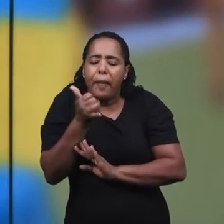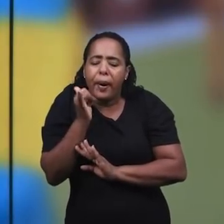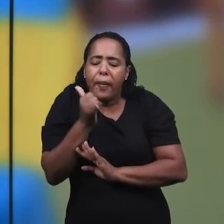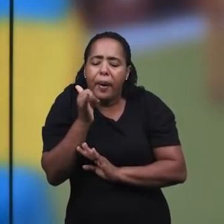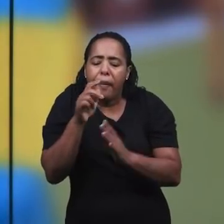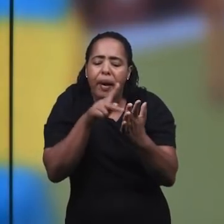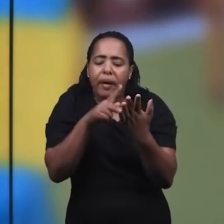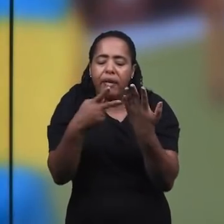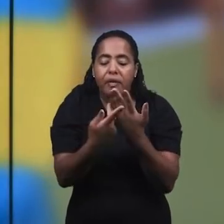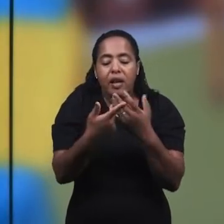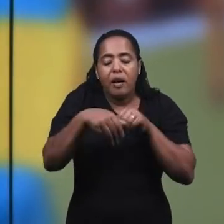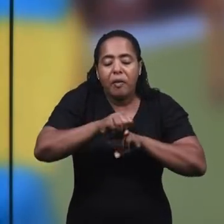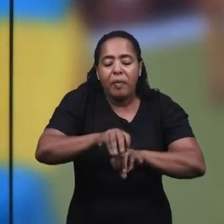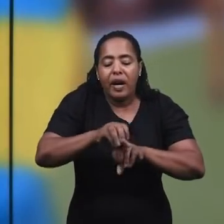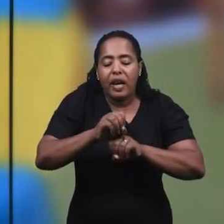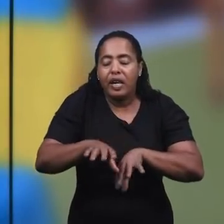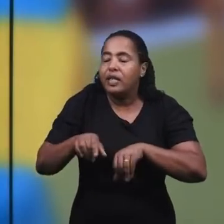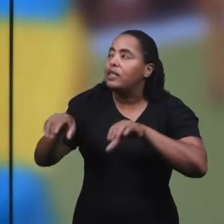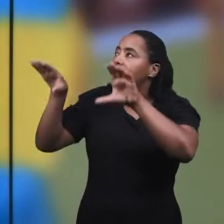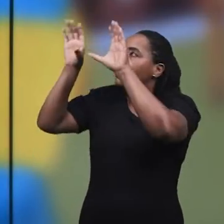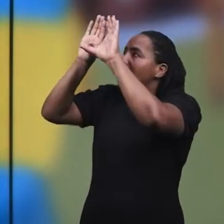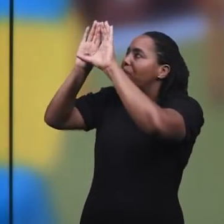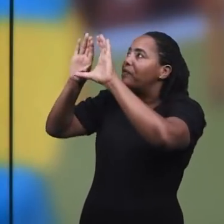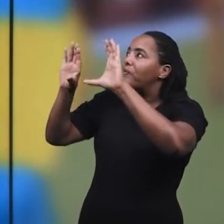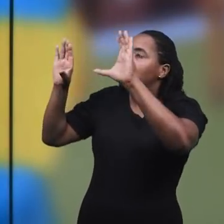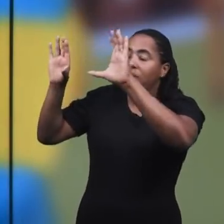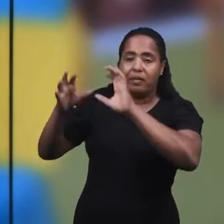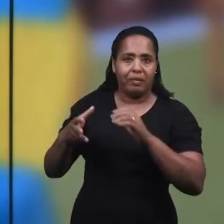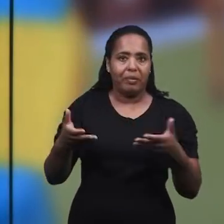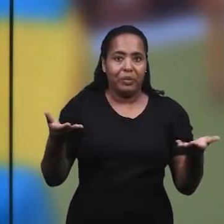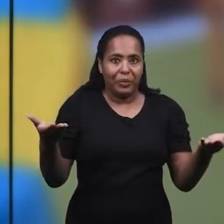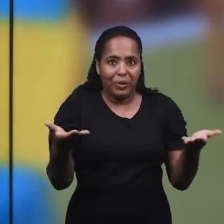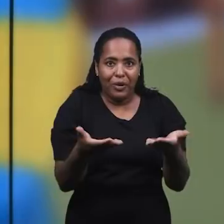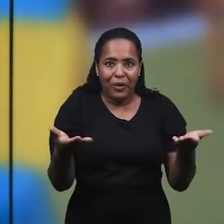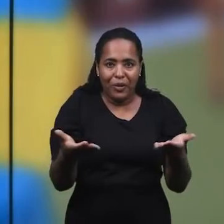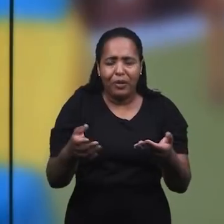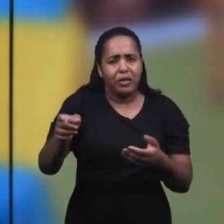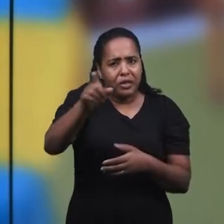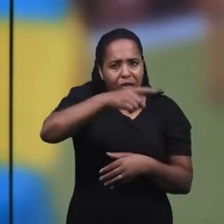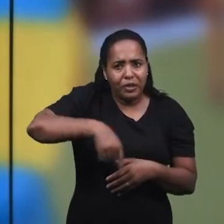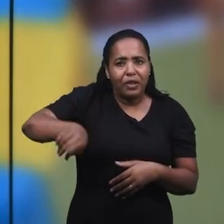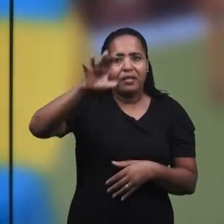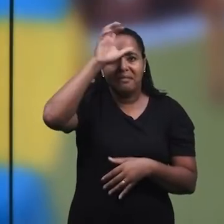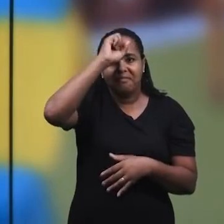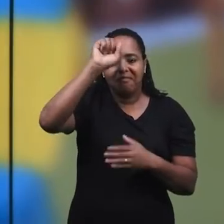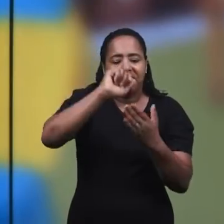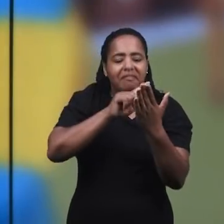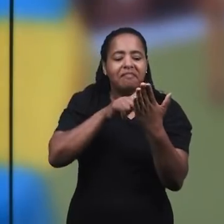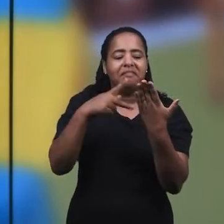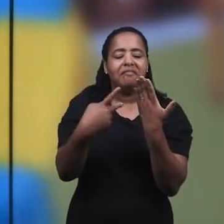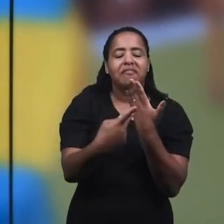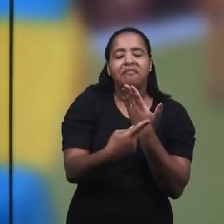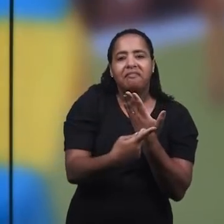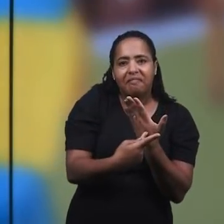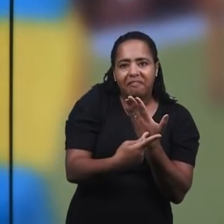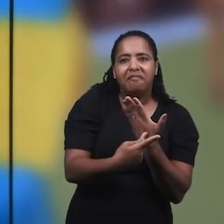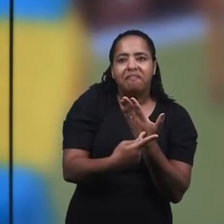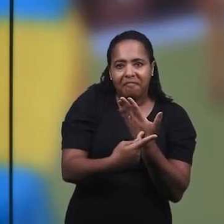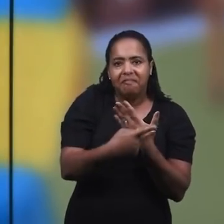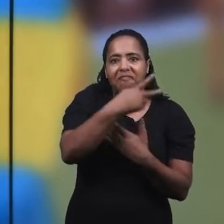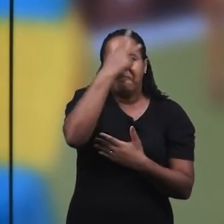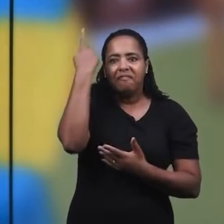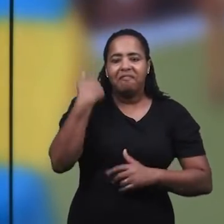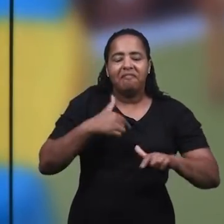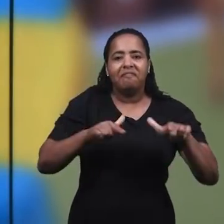para ensinar sobre o reino dos céus. E hoje nós vamos aprender sobre a parábola dos trabalhadores na